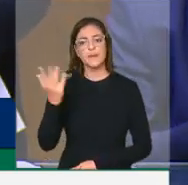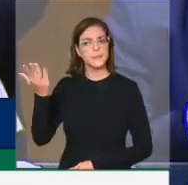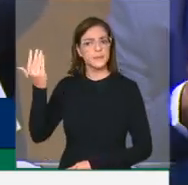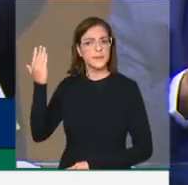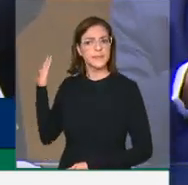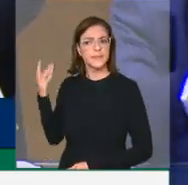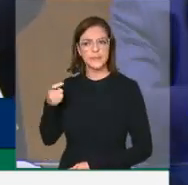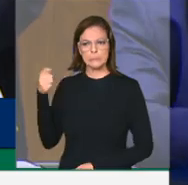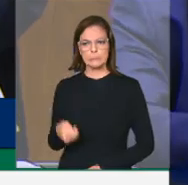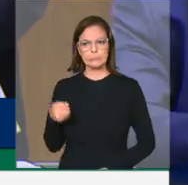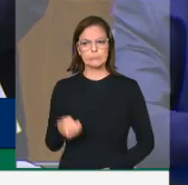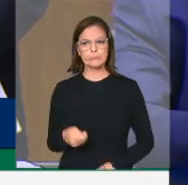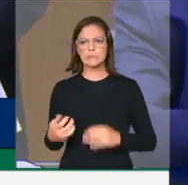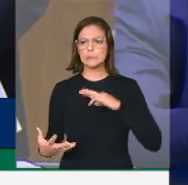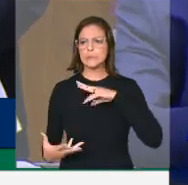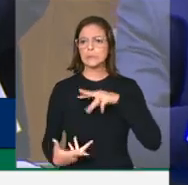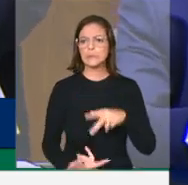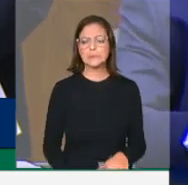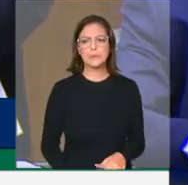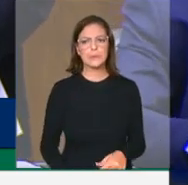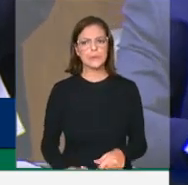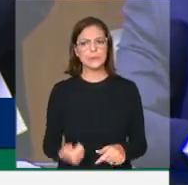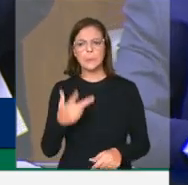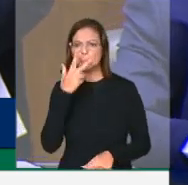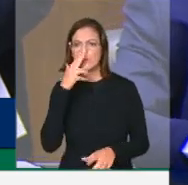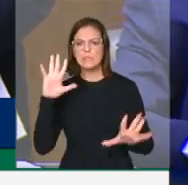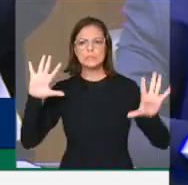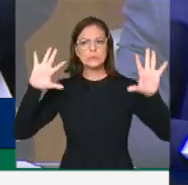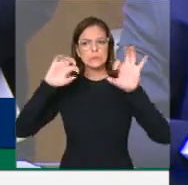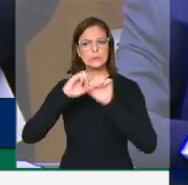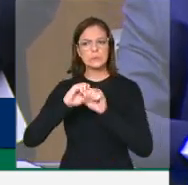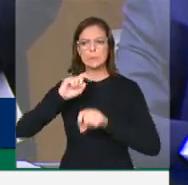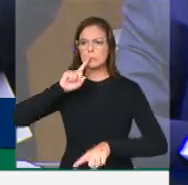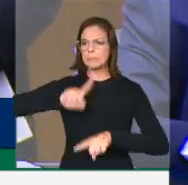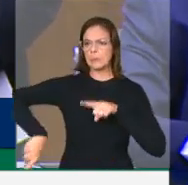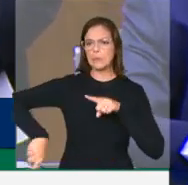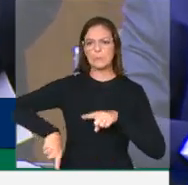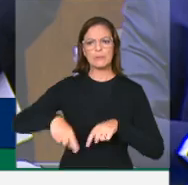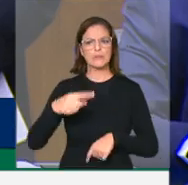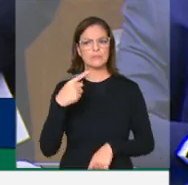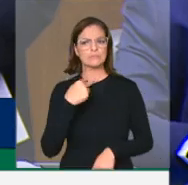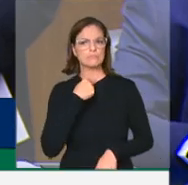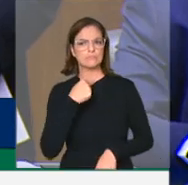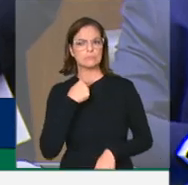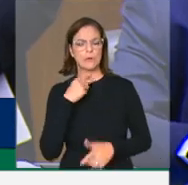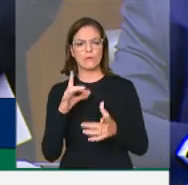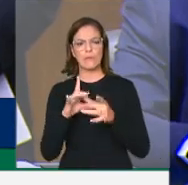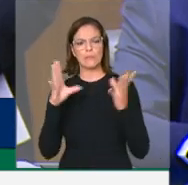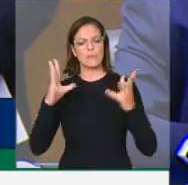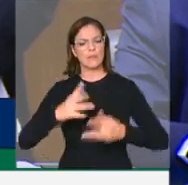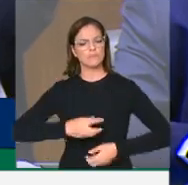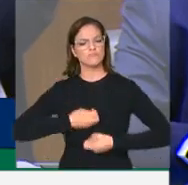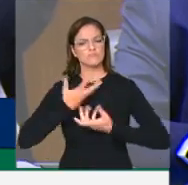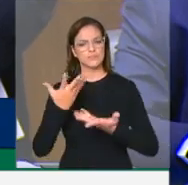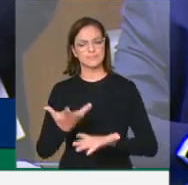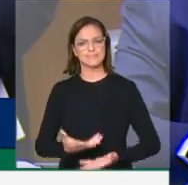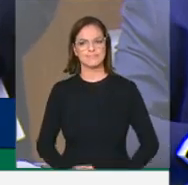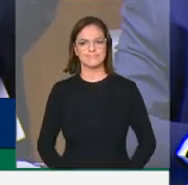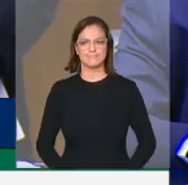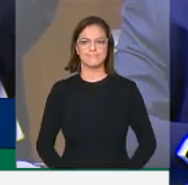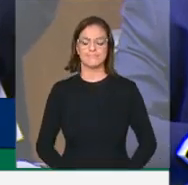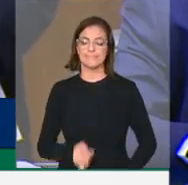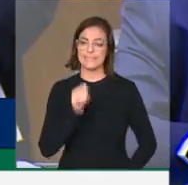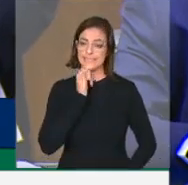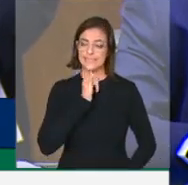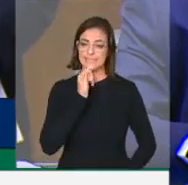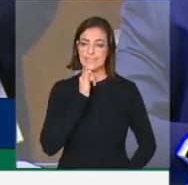da história da humanidade, a um período de sombras, de censura e do cerceamento da liberdade de expressão. Citando alguns